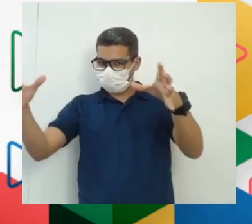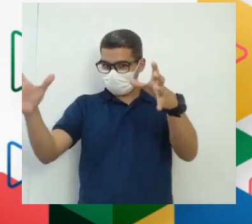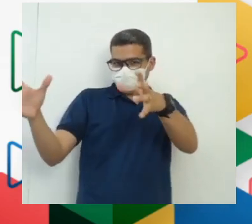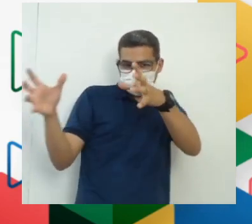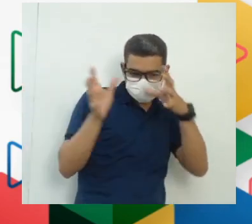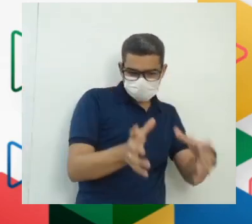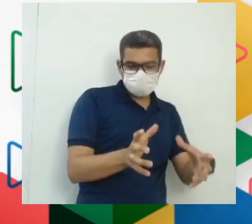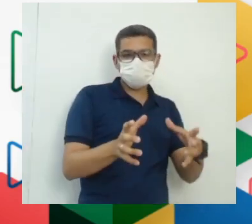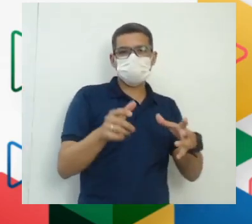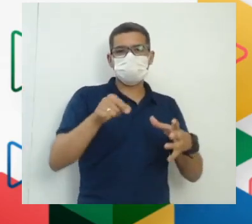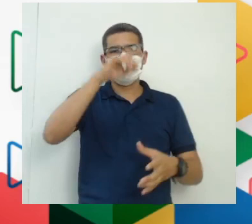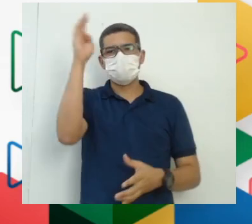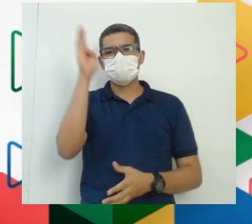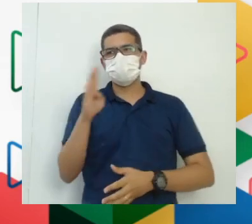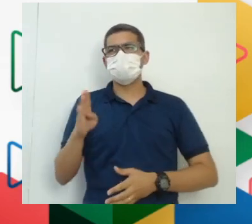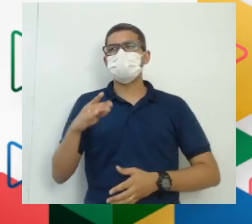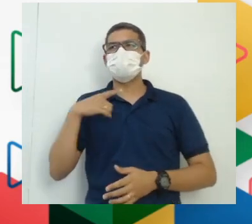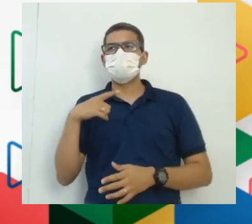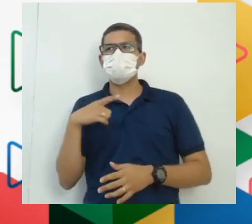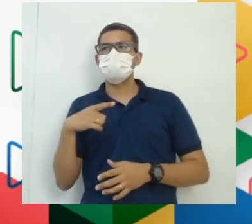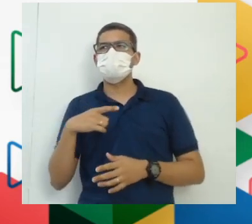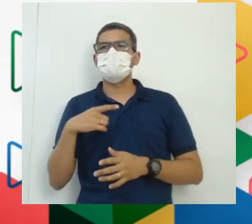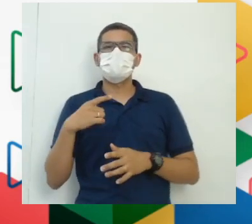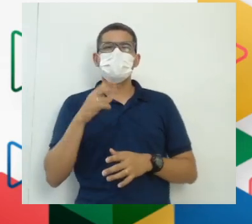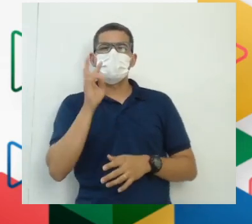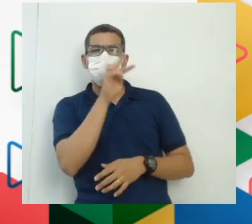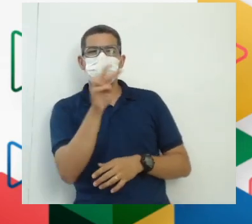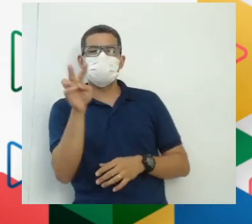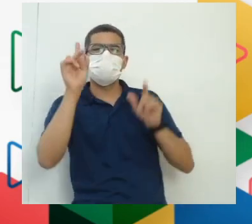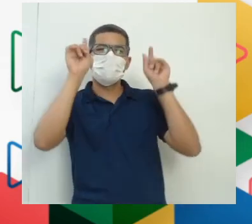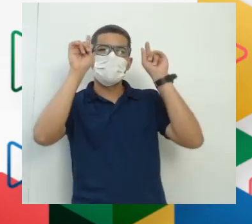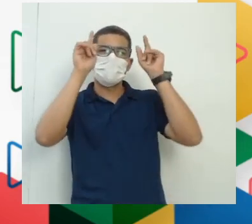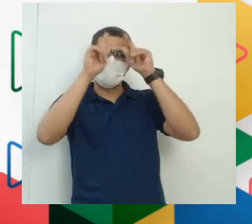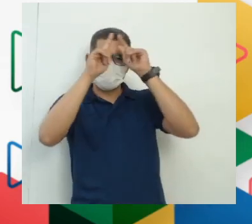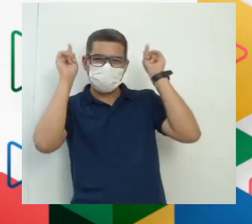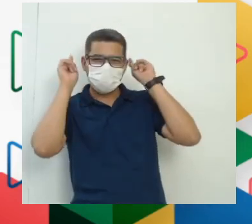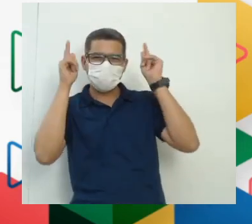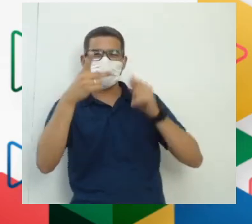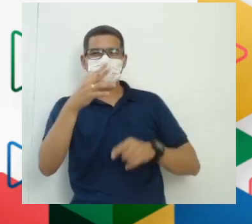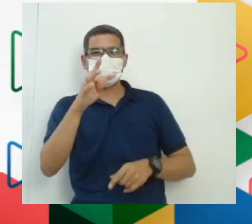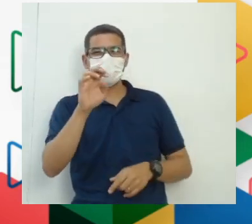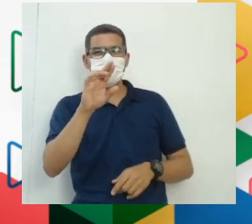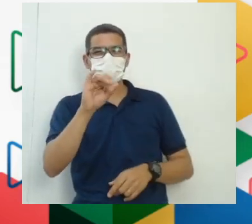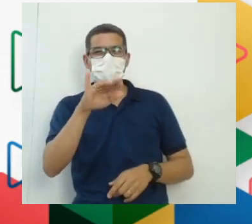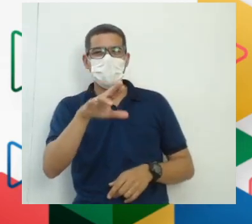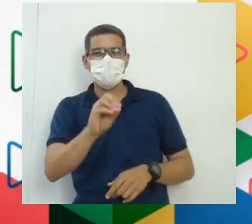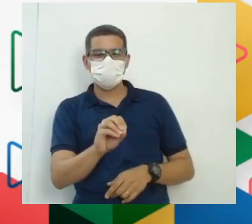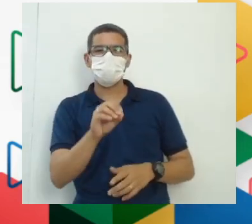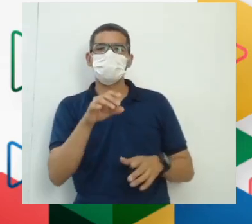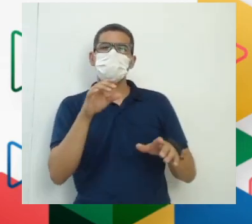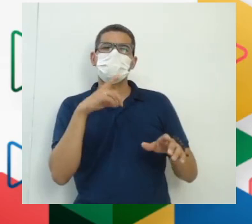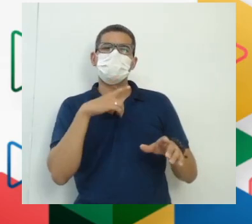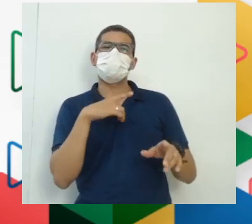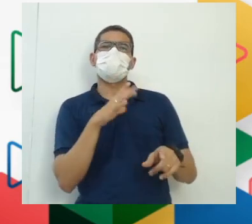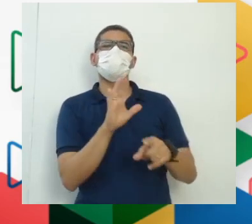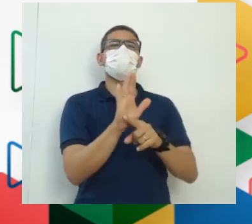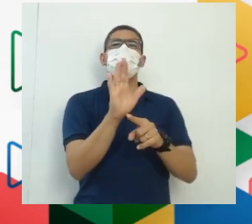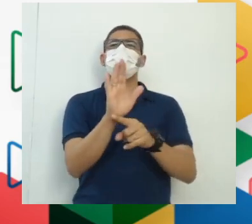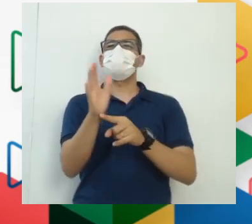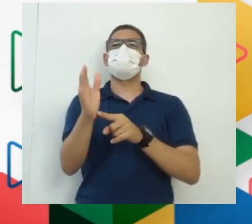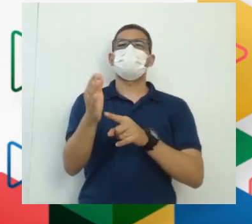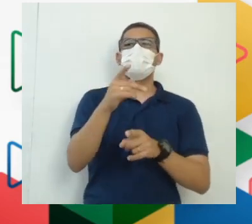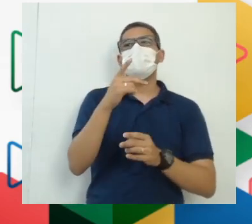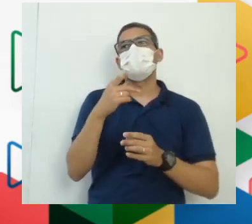forma como ela conseguiu agradar gregos e troianos foi elevando o Brasil a figura de Reino Unido